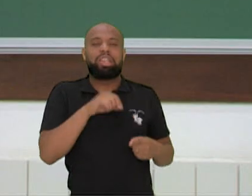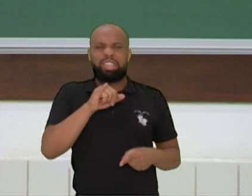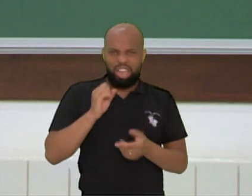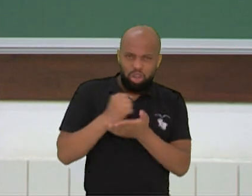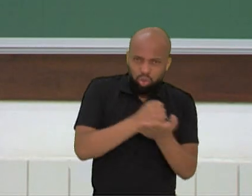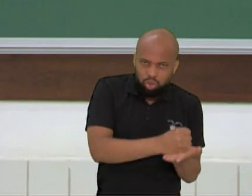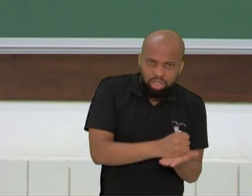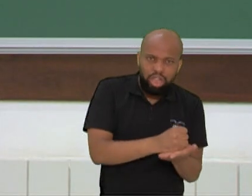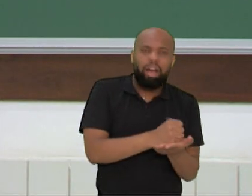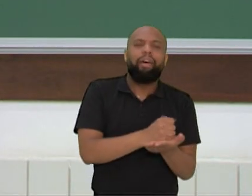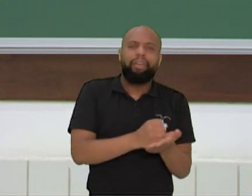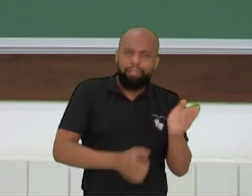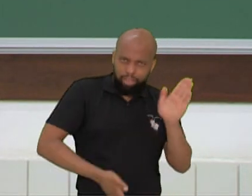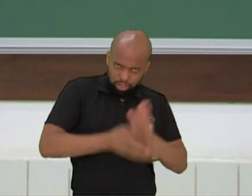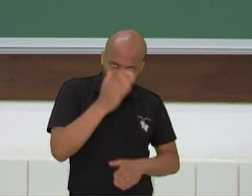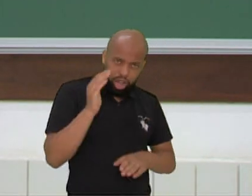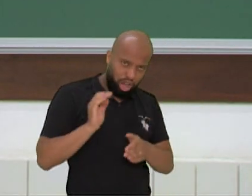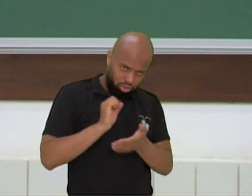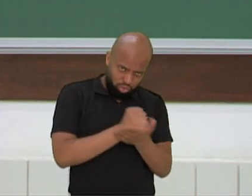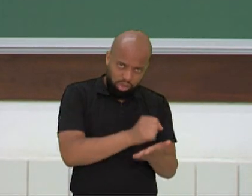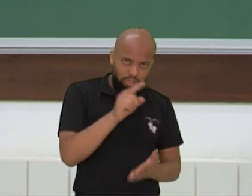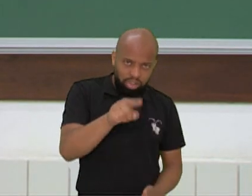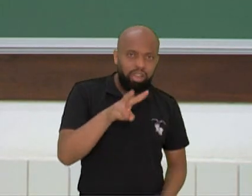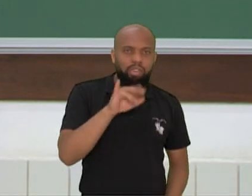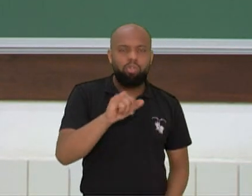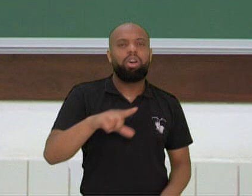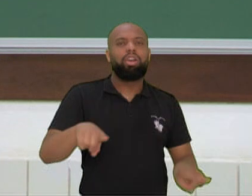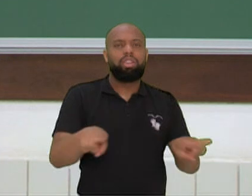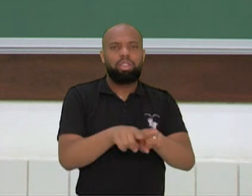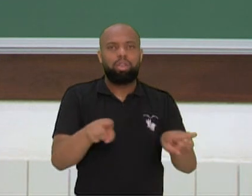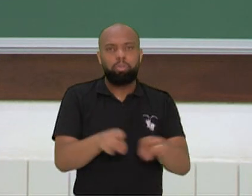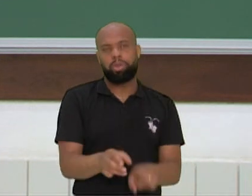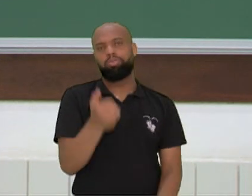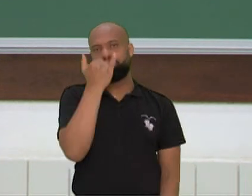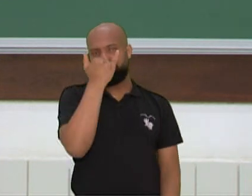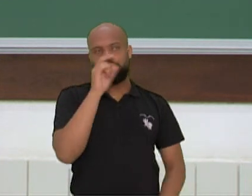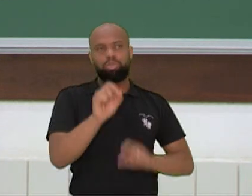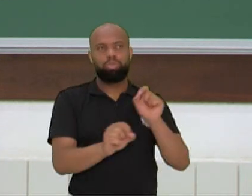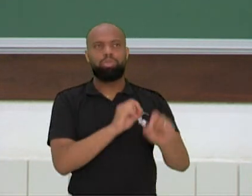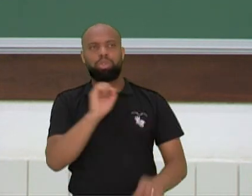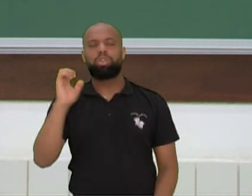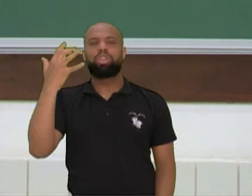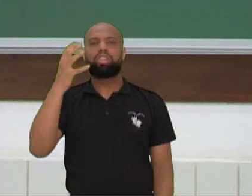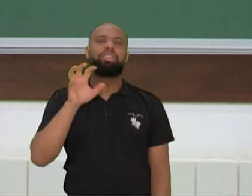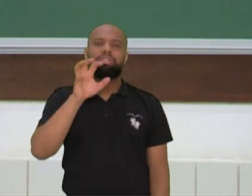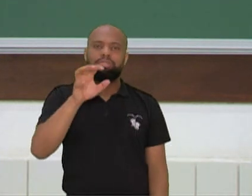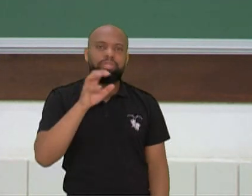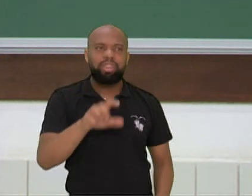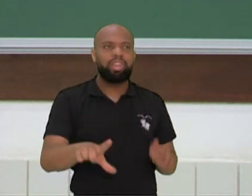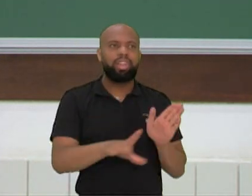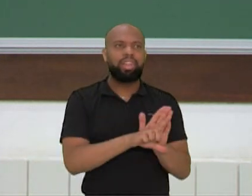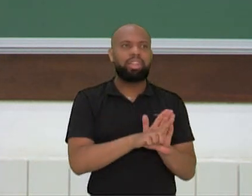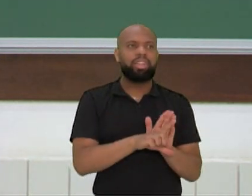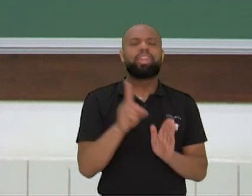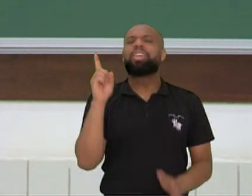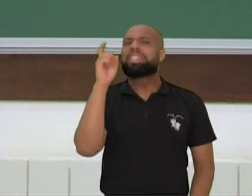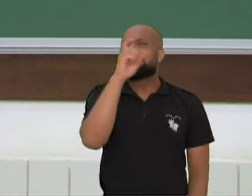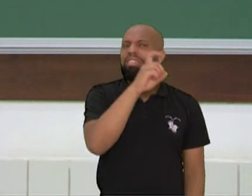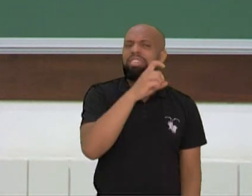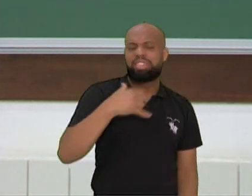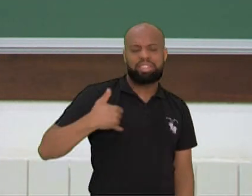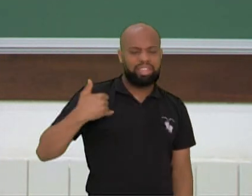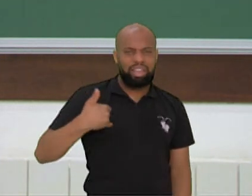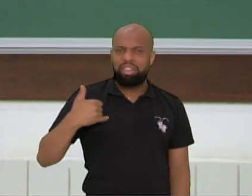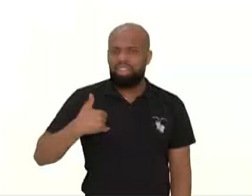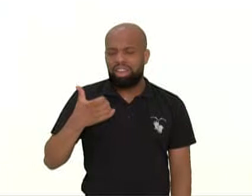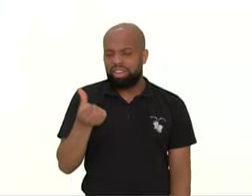escravo que estava fugido da fazenda. Qual foi o resultado dessa lei? Era raro um escravo africano chegar à idade de